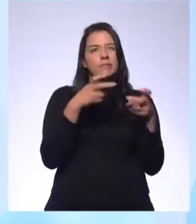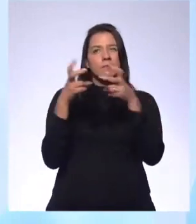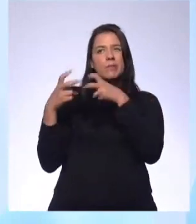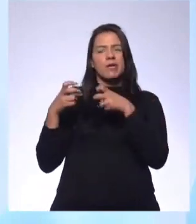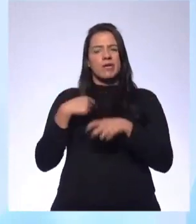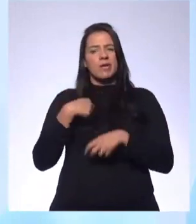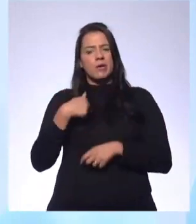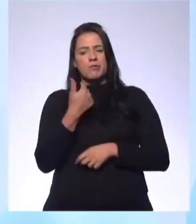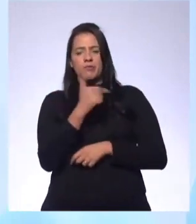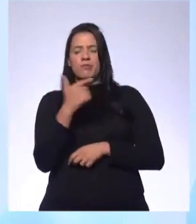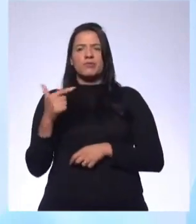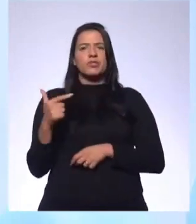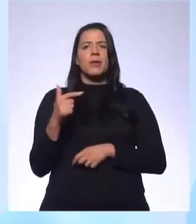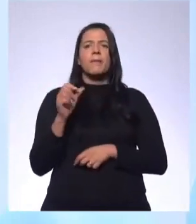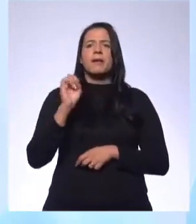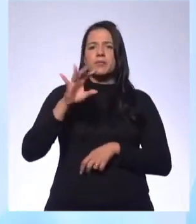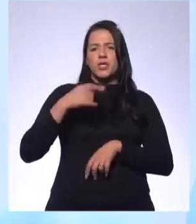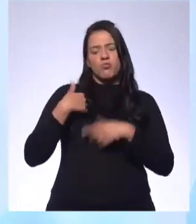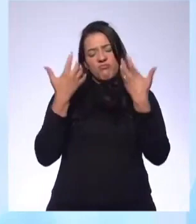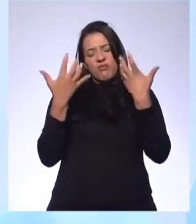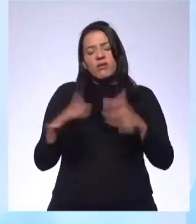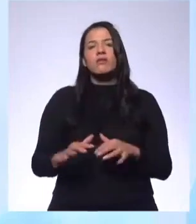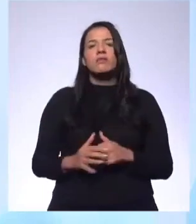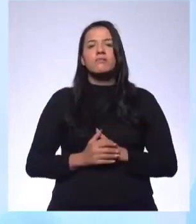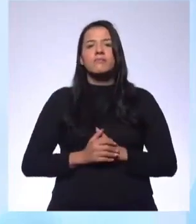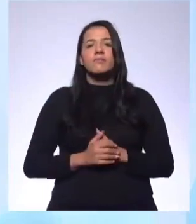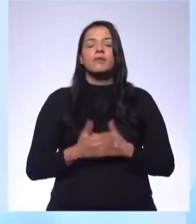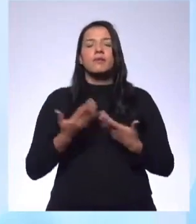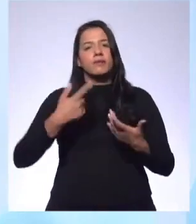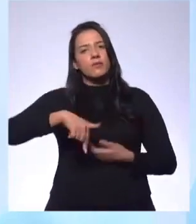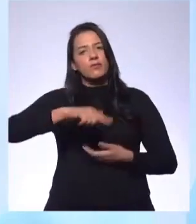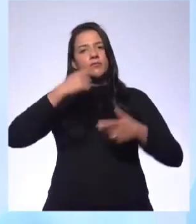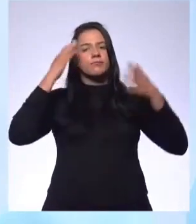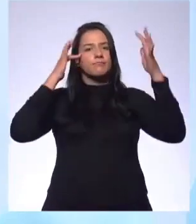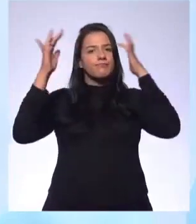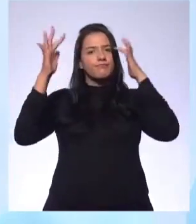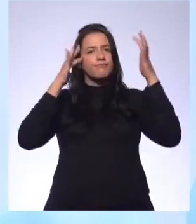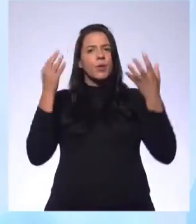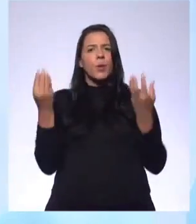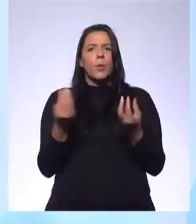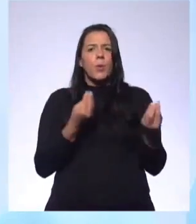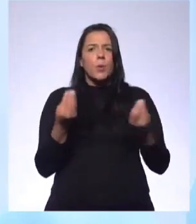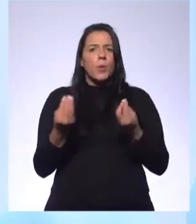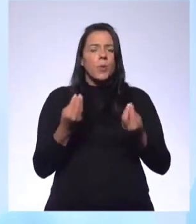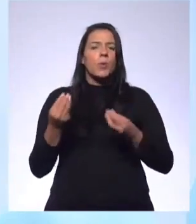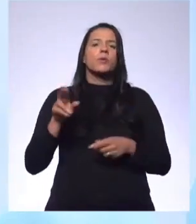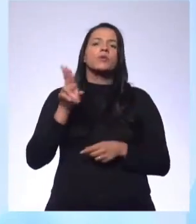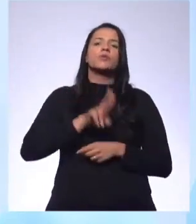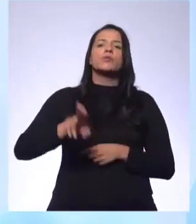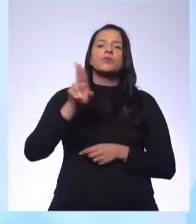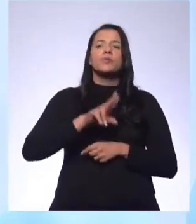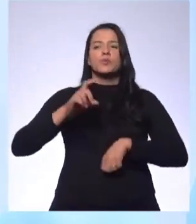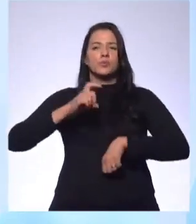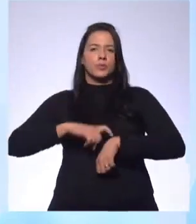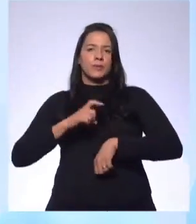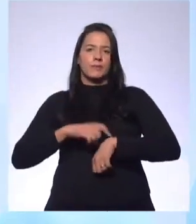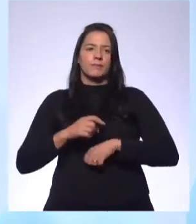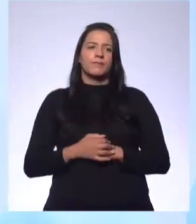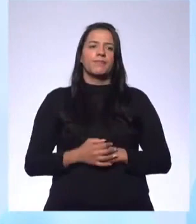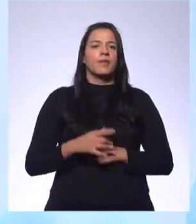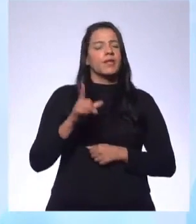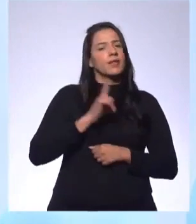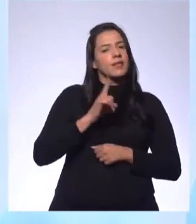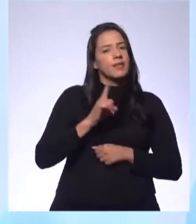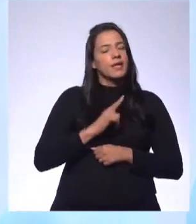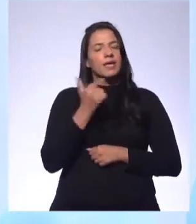não é porque eu não tinha tempo, é porque eu não queria. Então, vem essa reflexão para a gente. Como a gente usa o nosso tempo? Tem